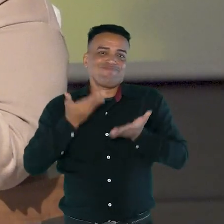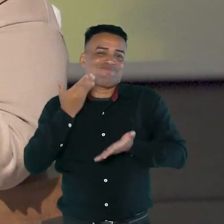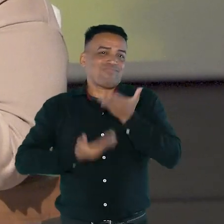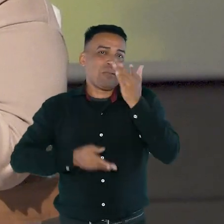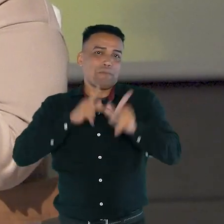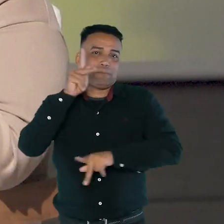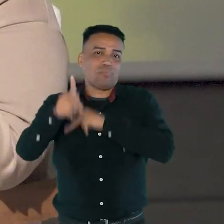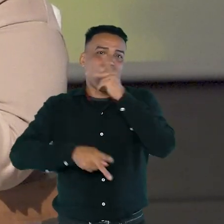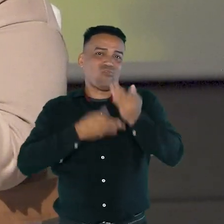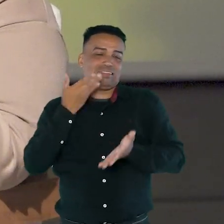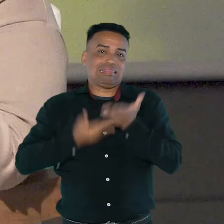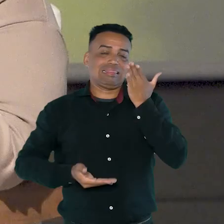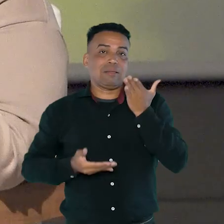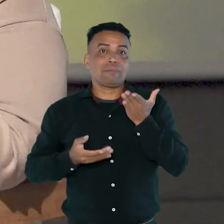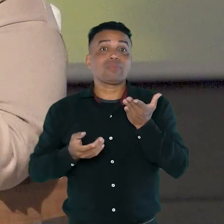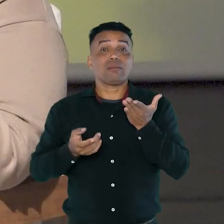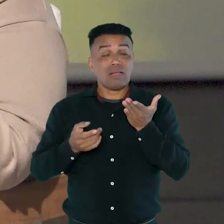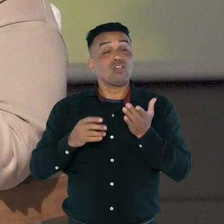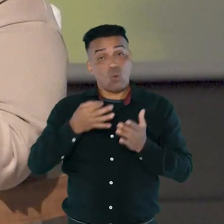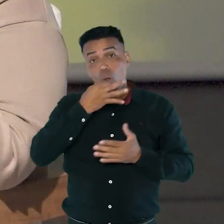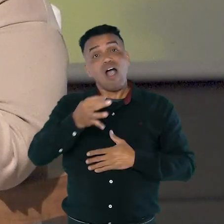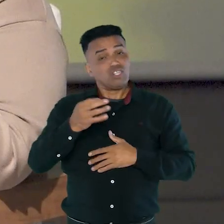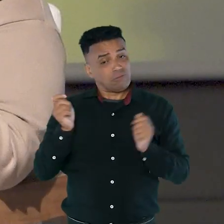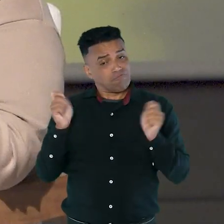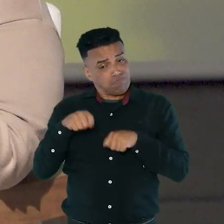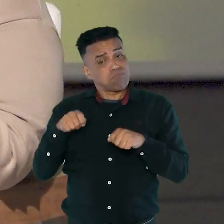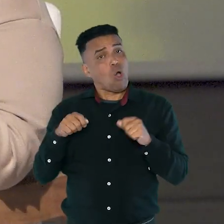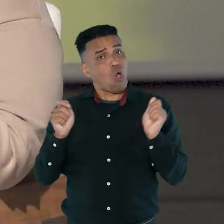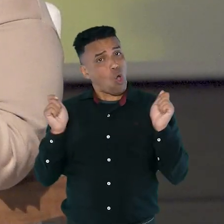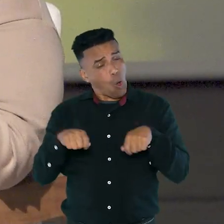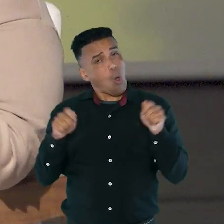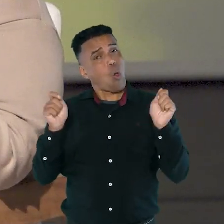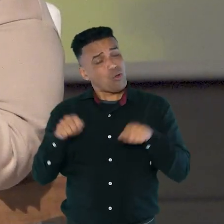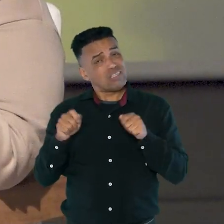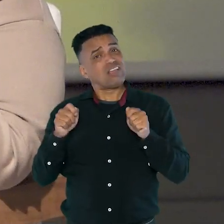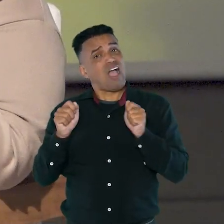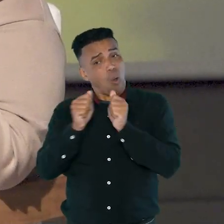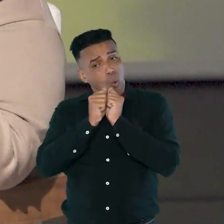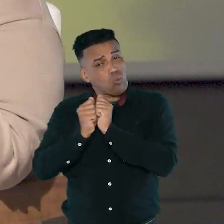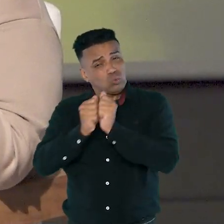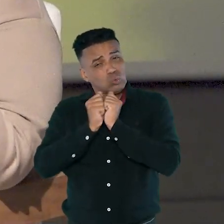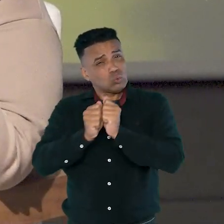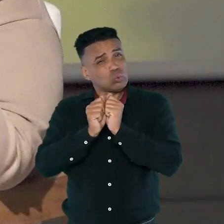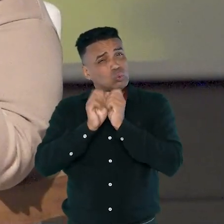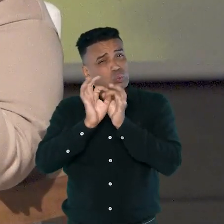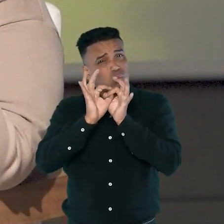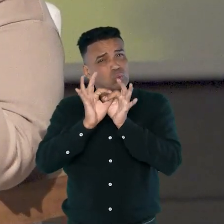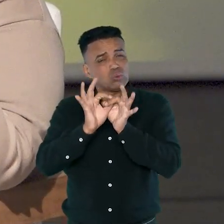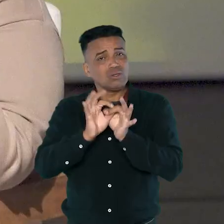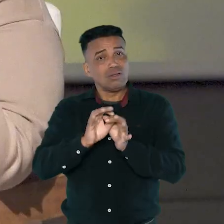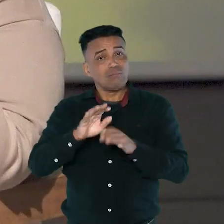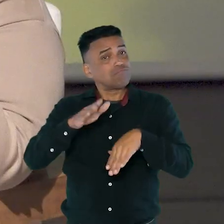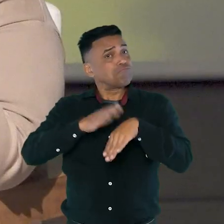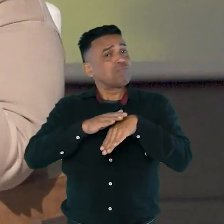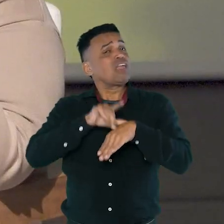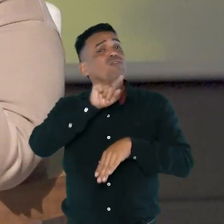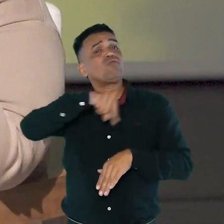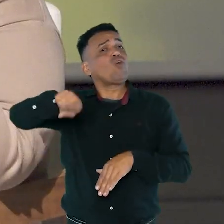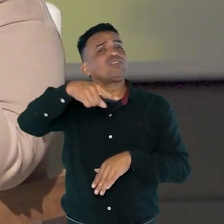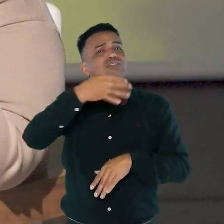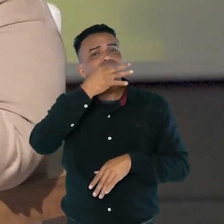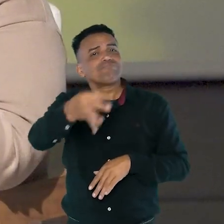Mas acho que a gente tem um potencial imenso de andar junto. O que vocês acham? Não é?